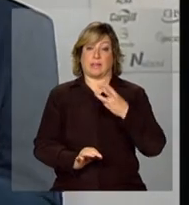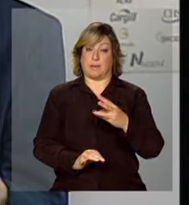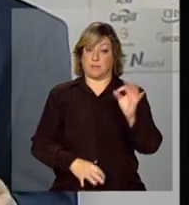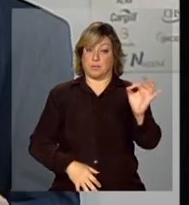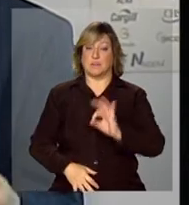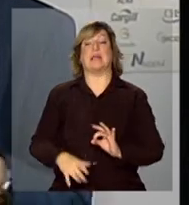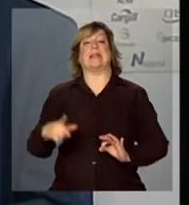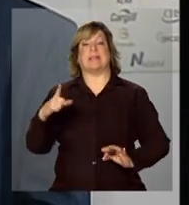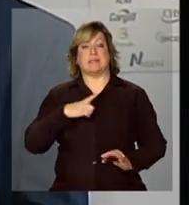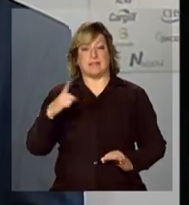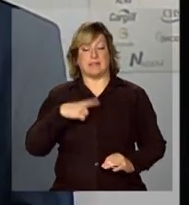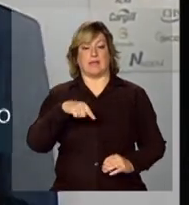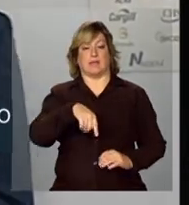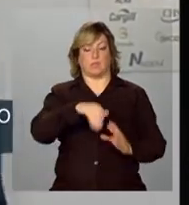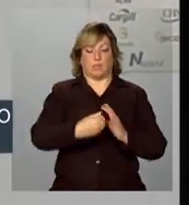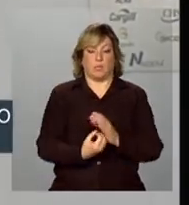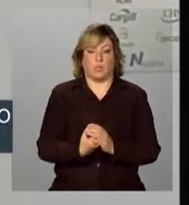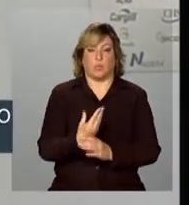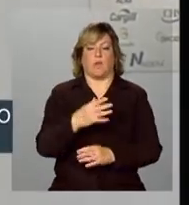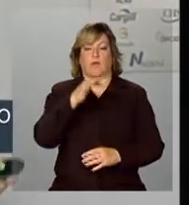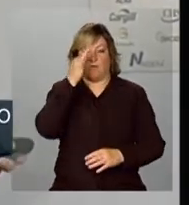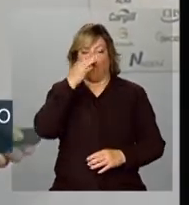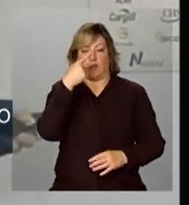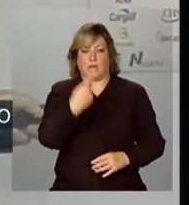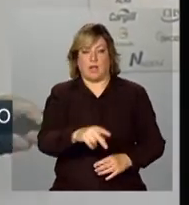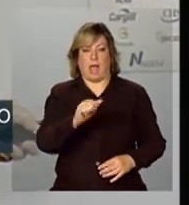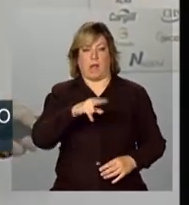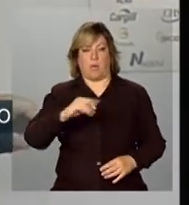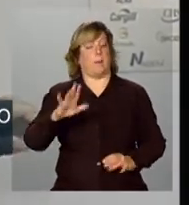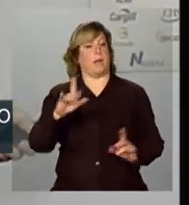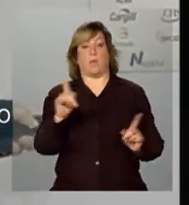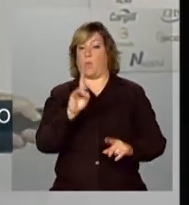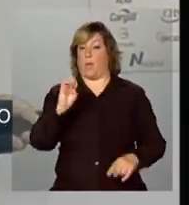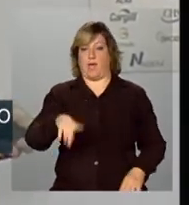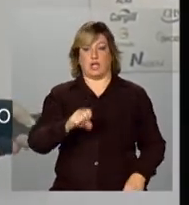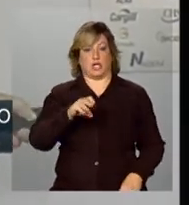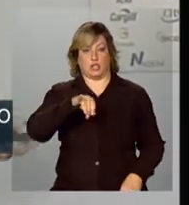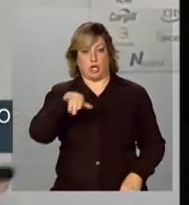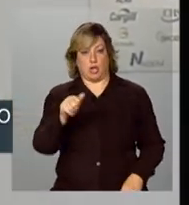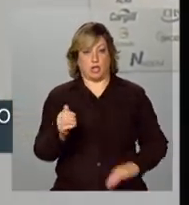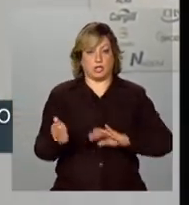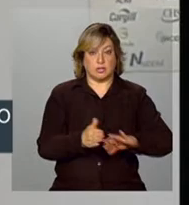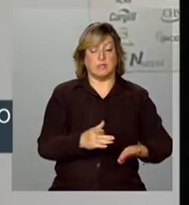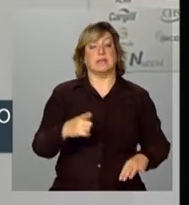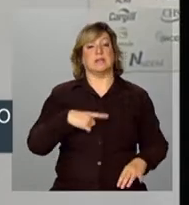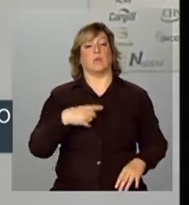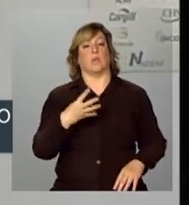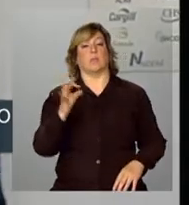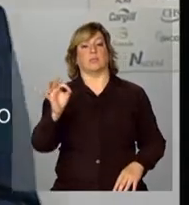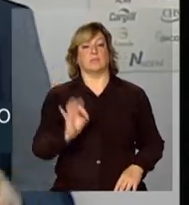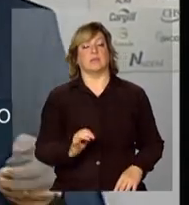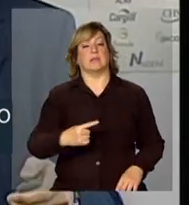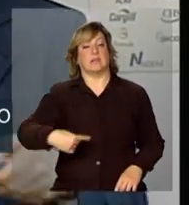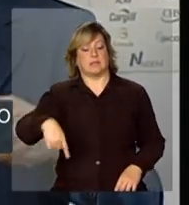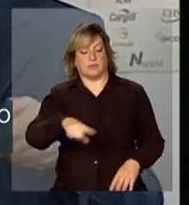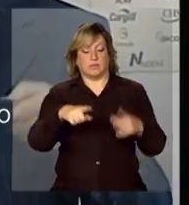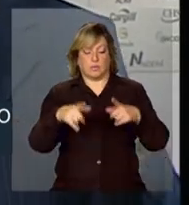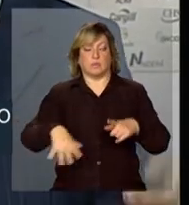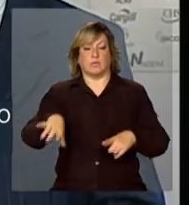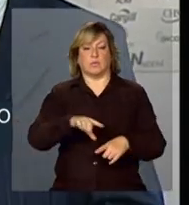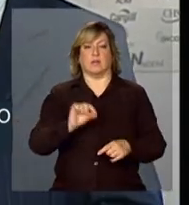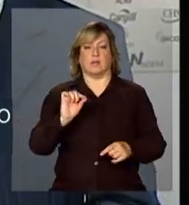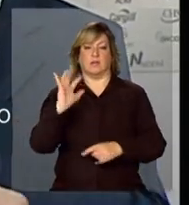tem cultura anual, mas não são soja, tá? E 4% desses, dos polígonos restantes são polígonos que, de fato,